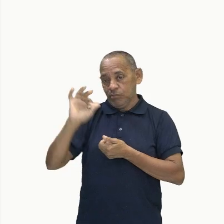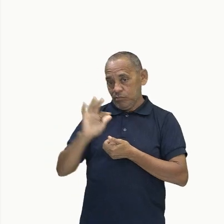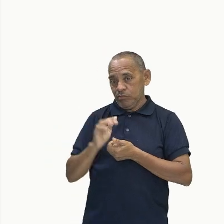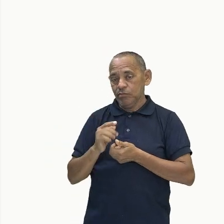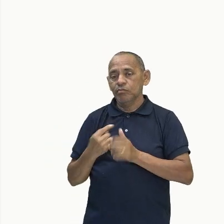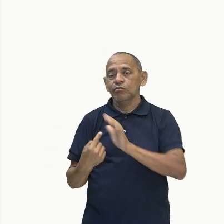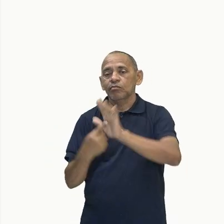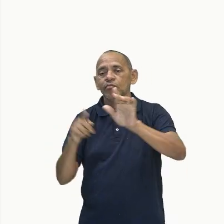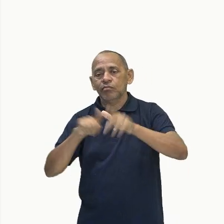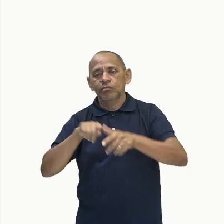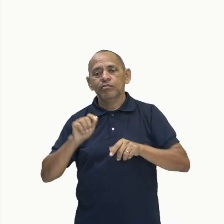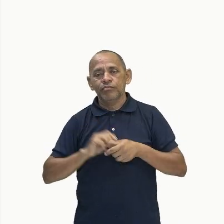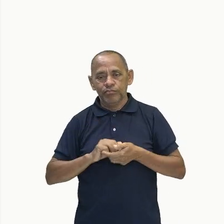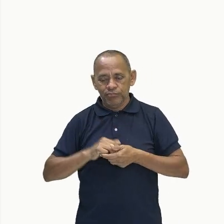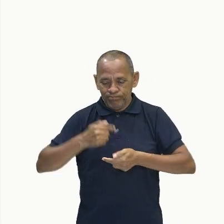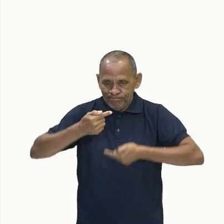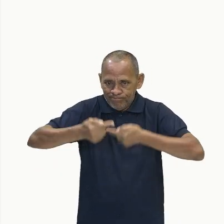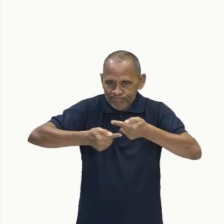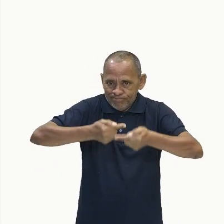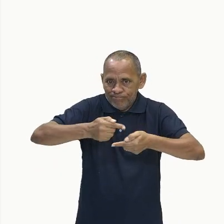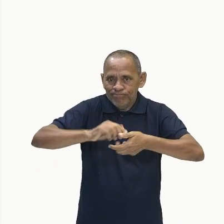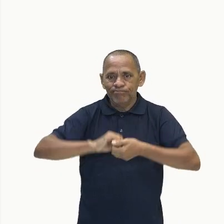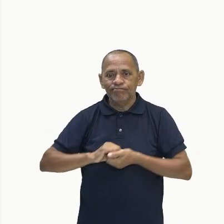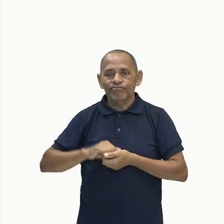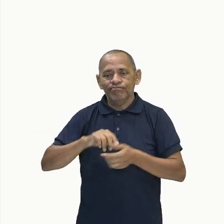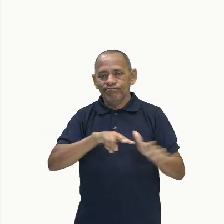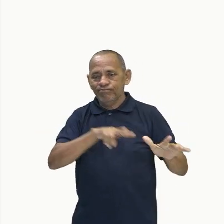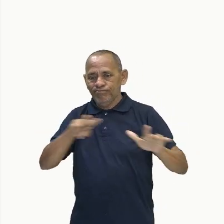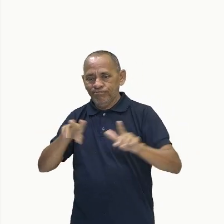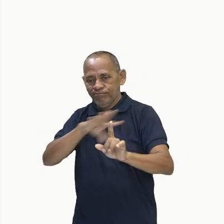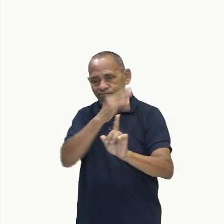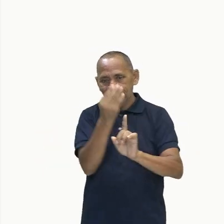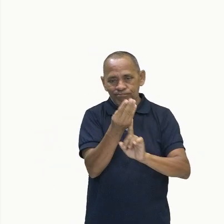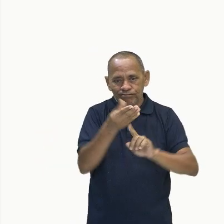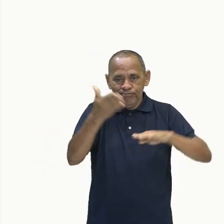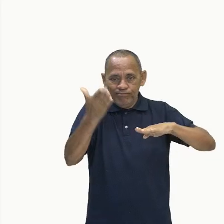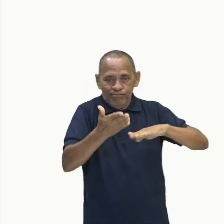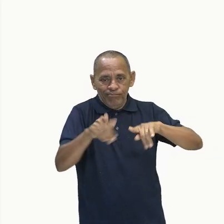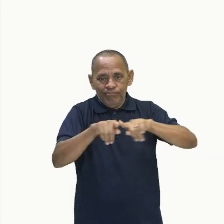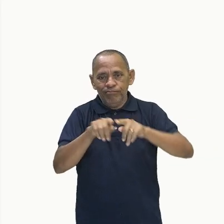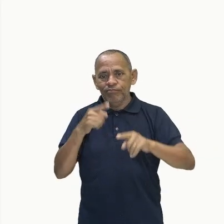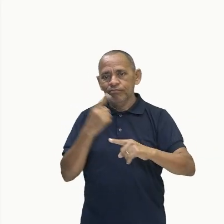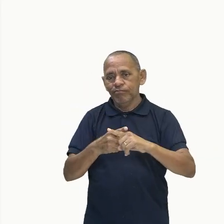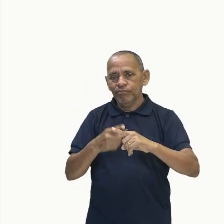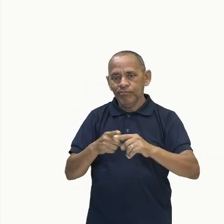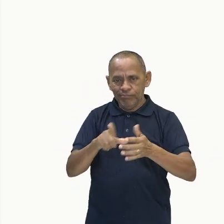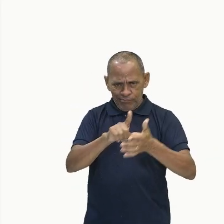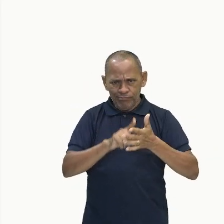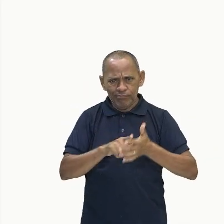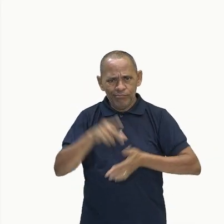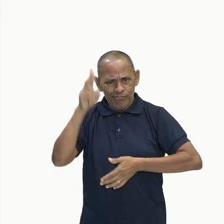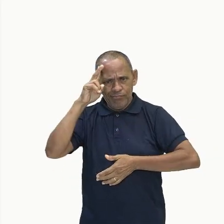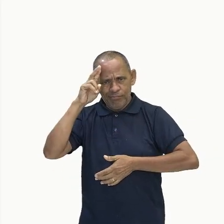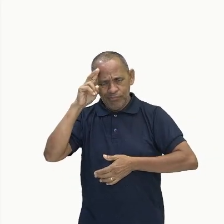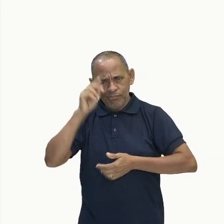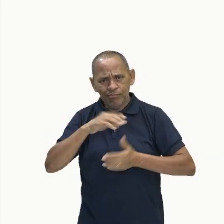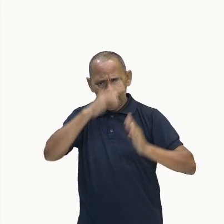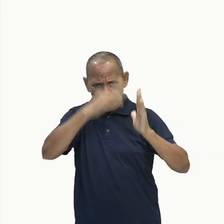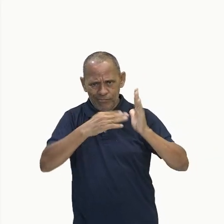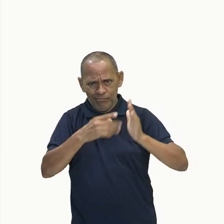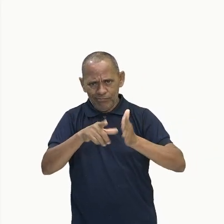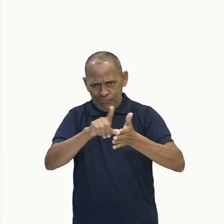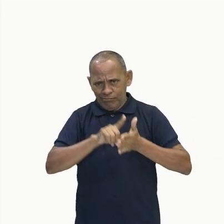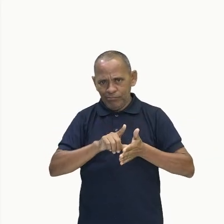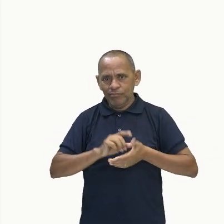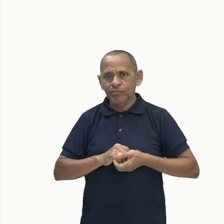esse legado, né, da Semana de Arte Moderna, porque anteriormente, como vocês viram naquela tela que nós mostramos para vocês,